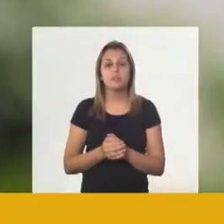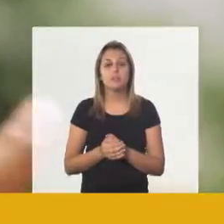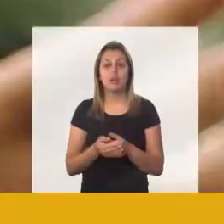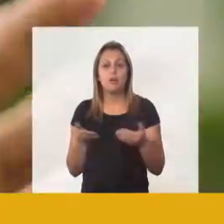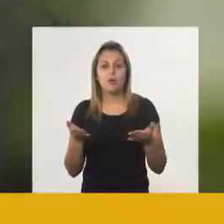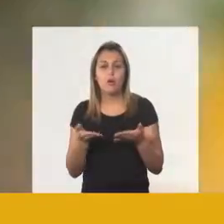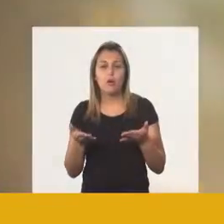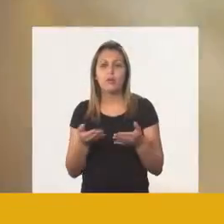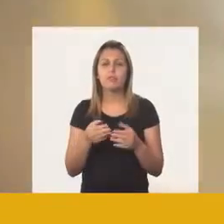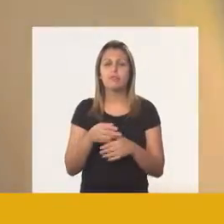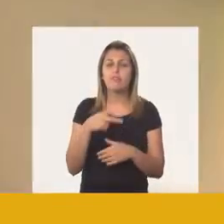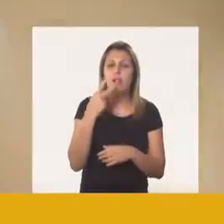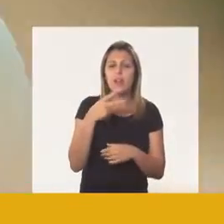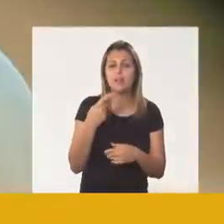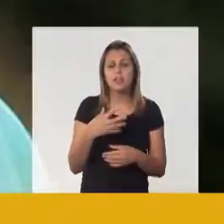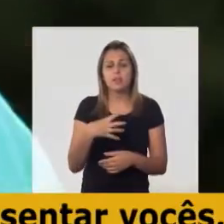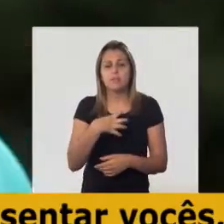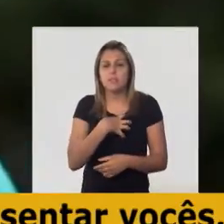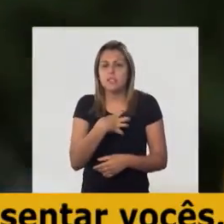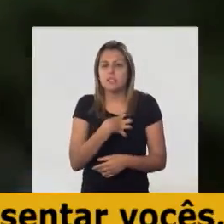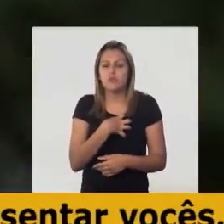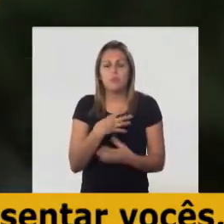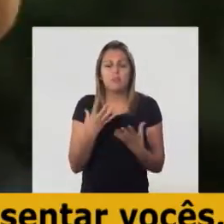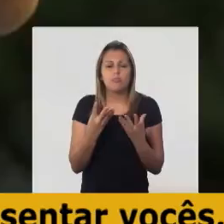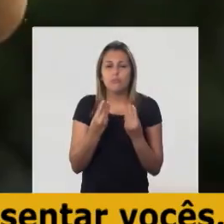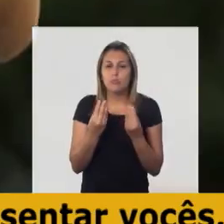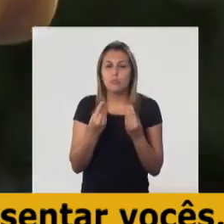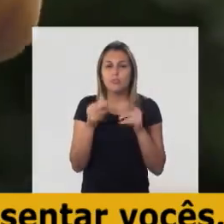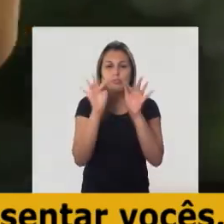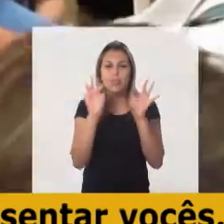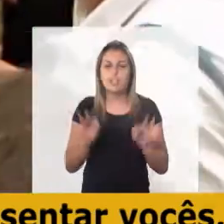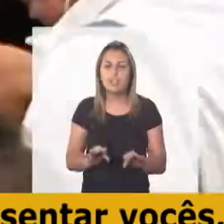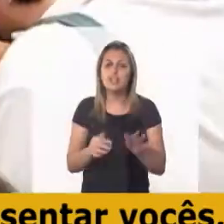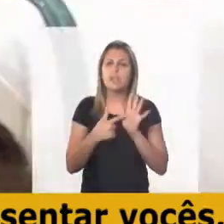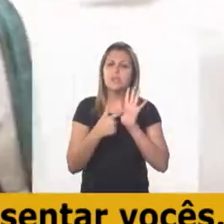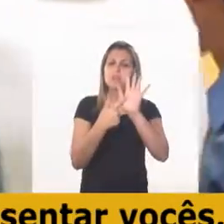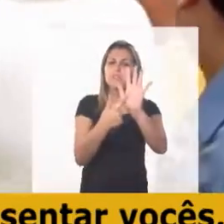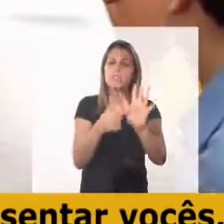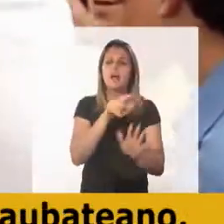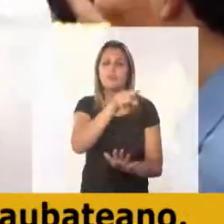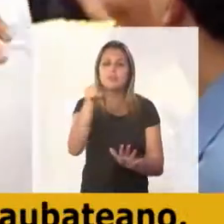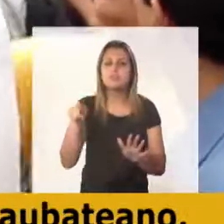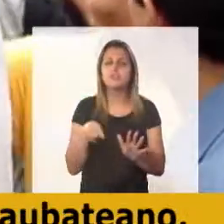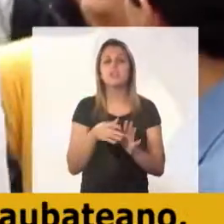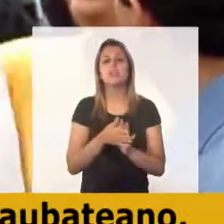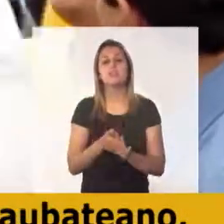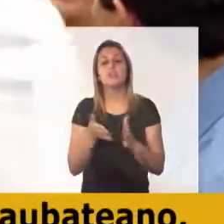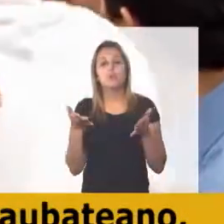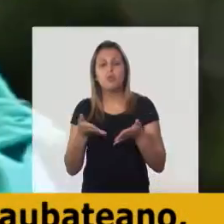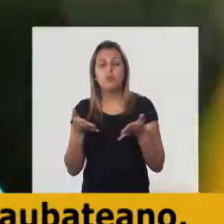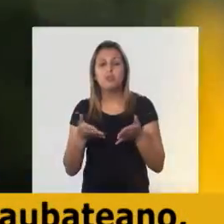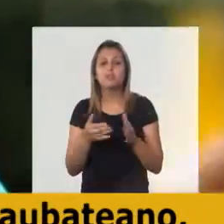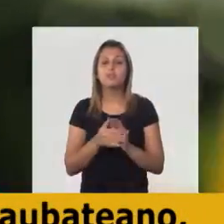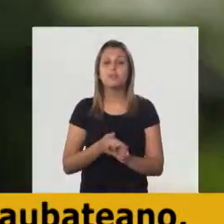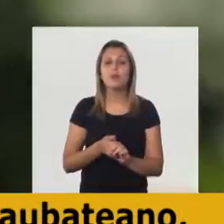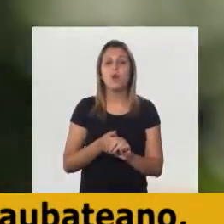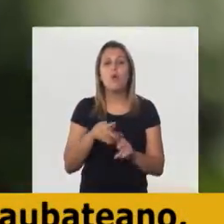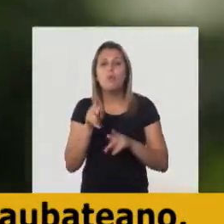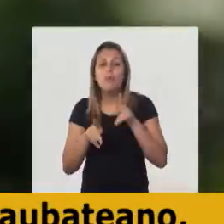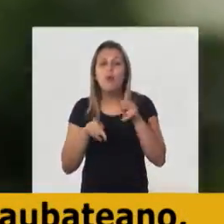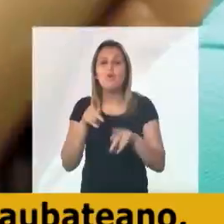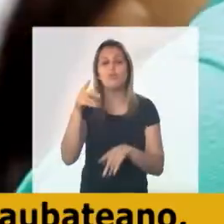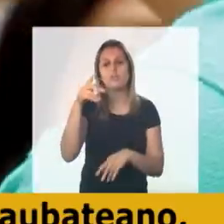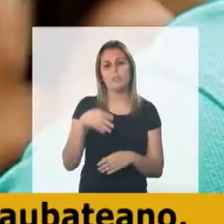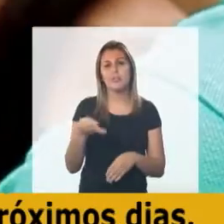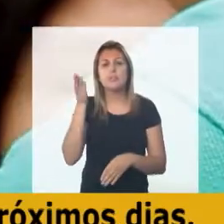queria dizer aqui a todos vocês que eu me sinto extremamente honrado de representar vocês e de representar hoje a grande maioria do